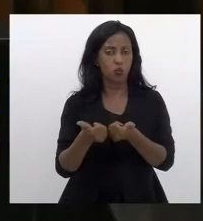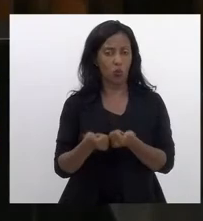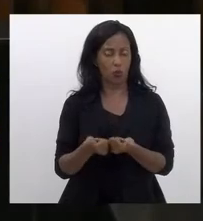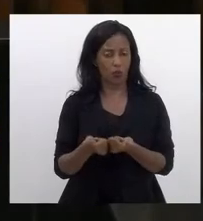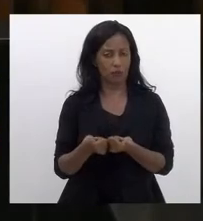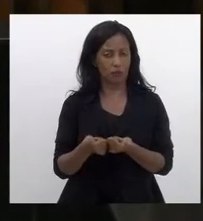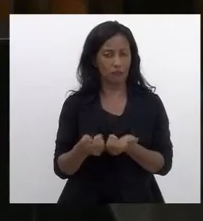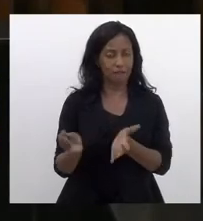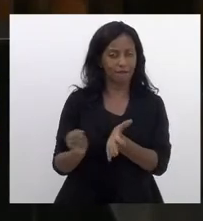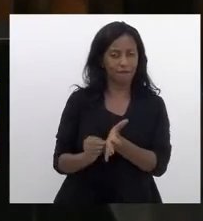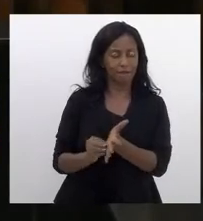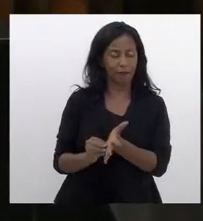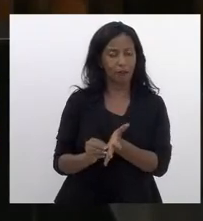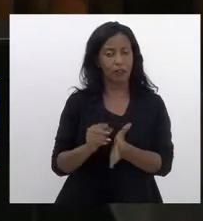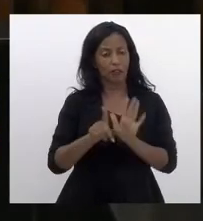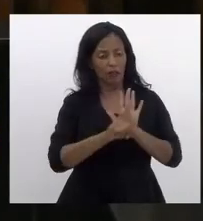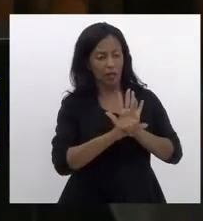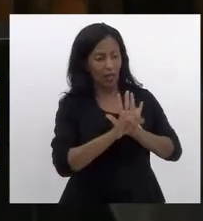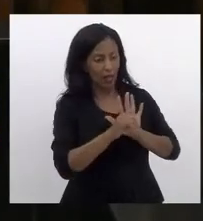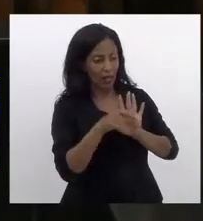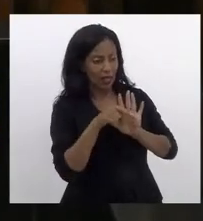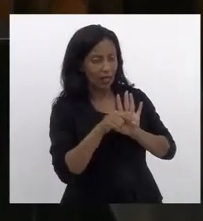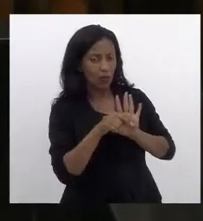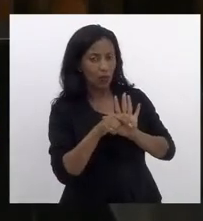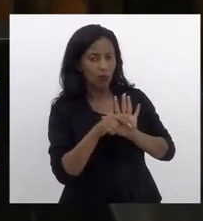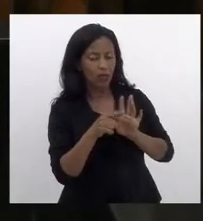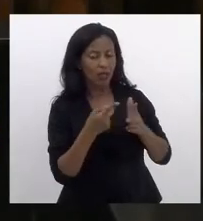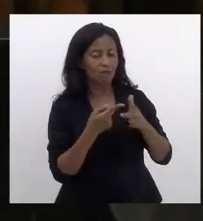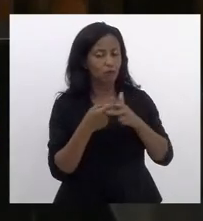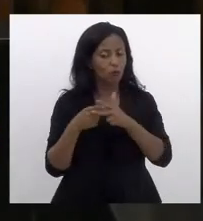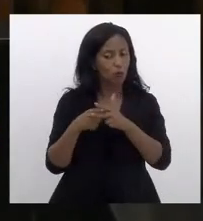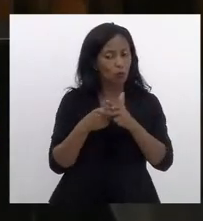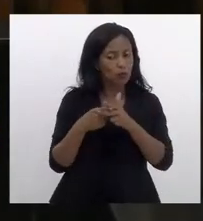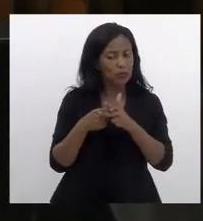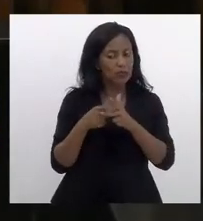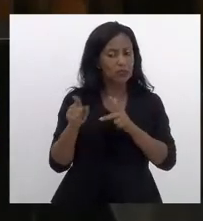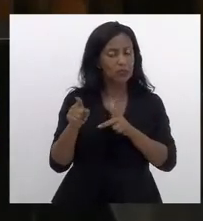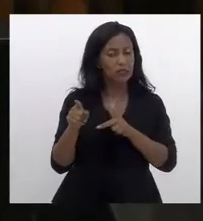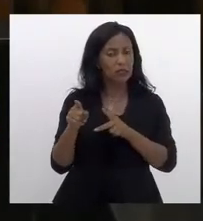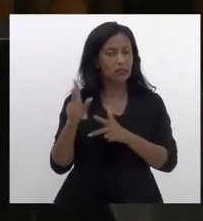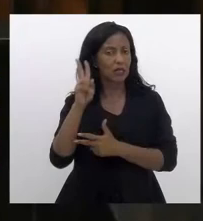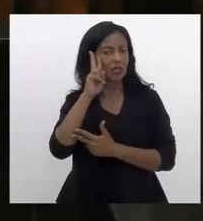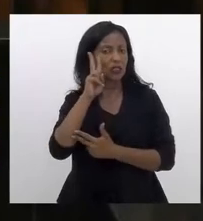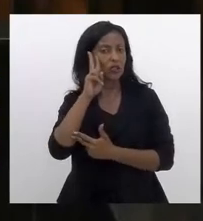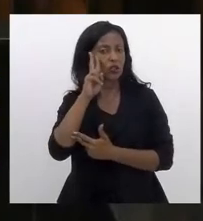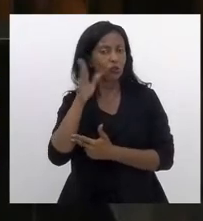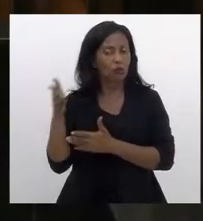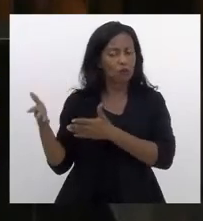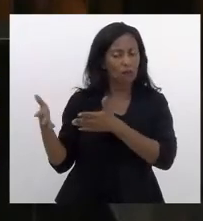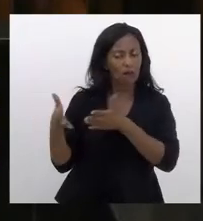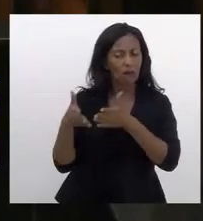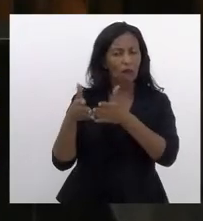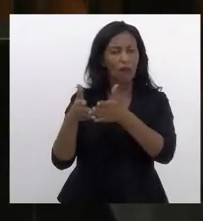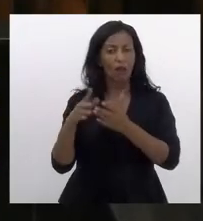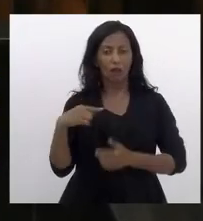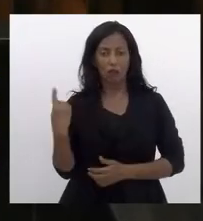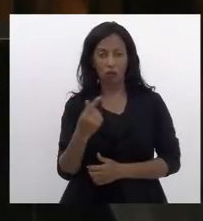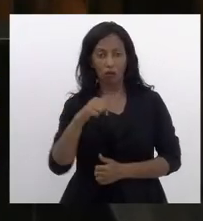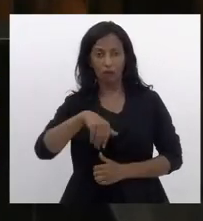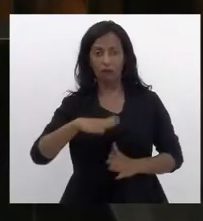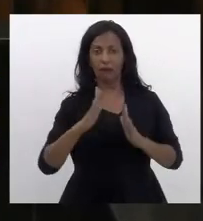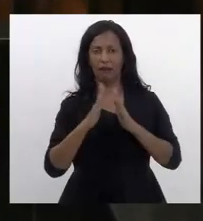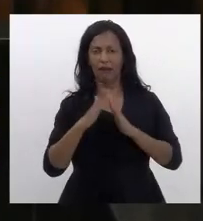esse projeto de lei busca é ajudar a corrigir uma injustiça histórica que nós, nessa casa, por diversas vezes, já tentamos